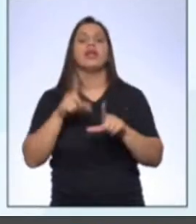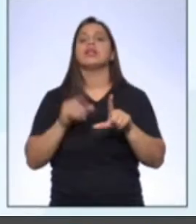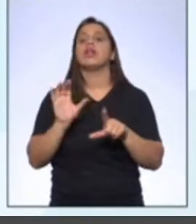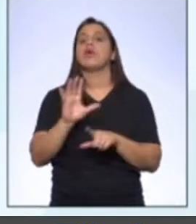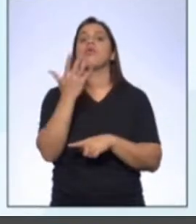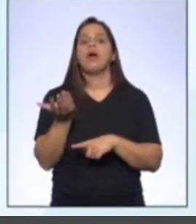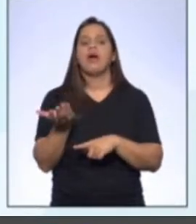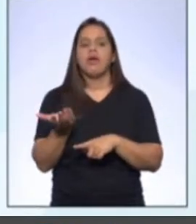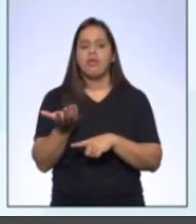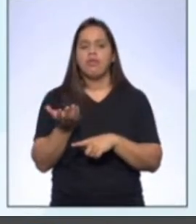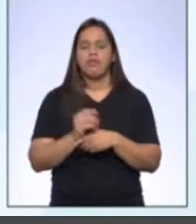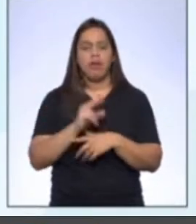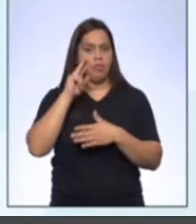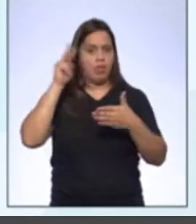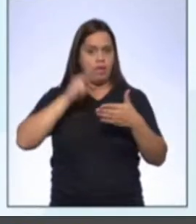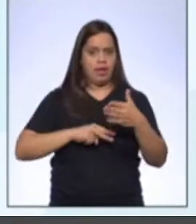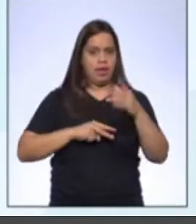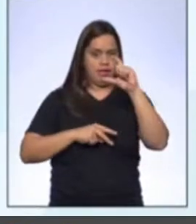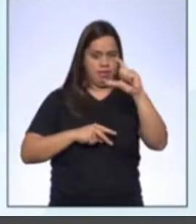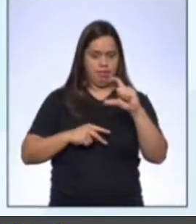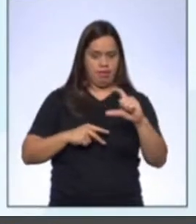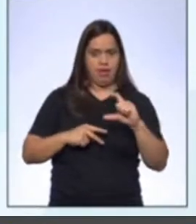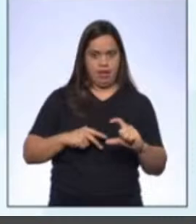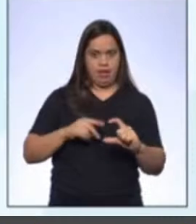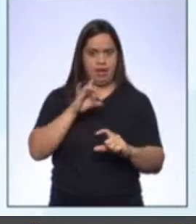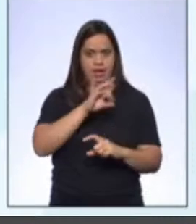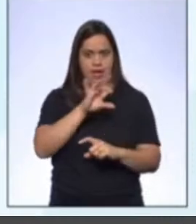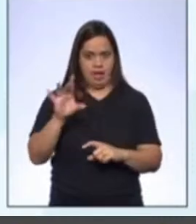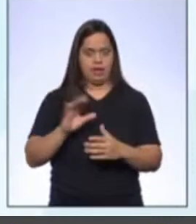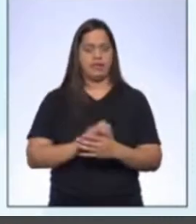a pedaço? Vamos dar uma olhada.